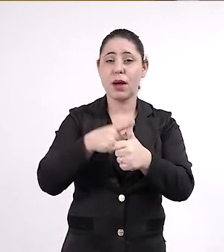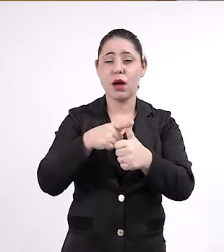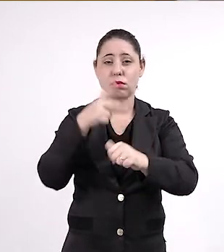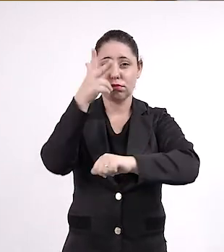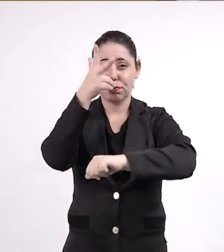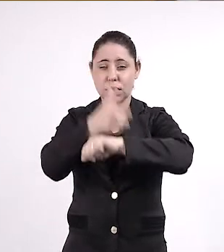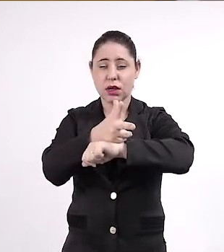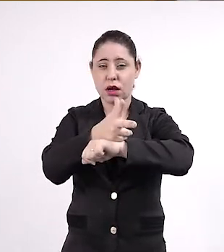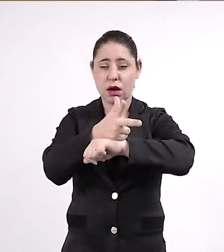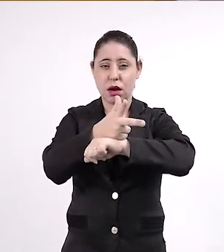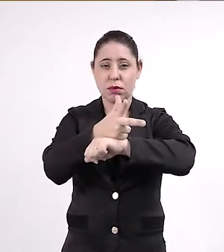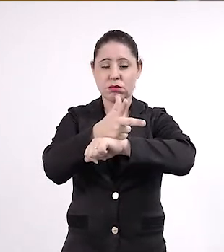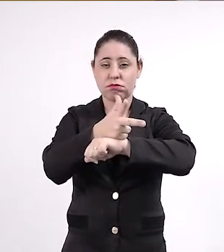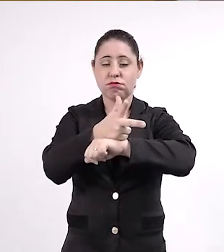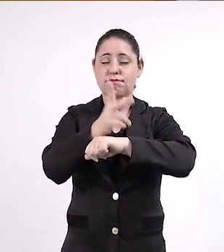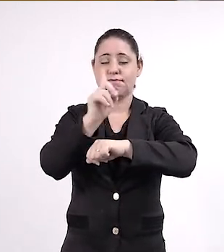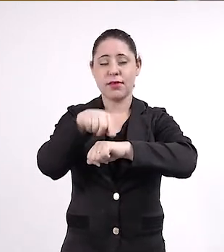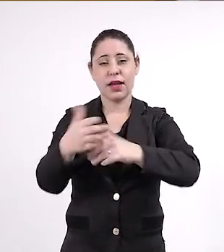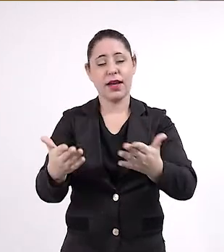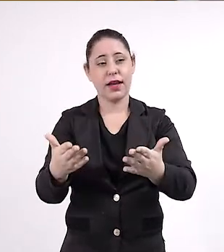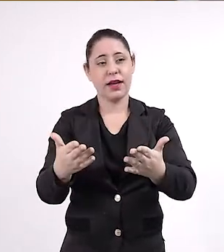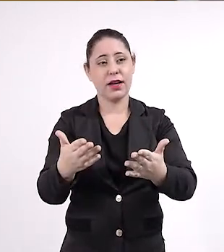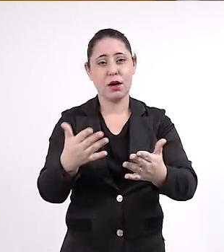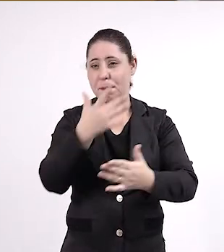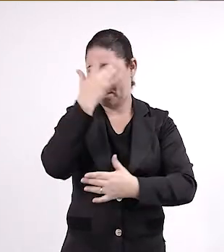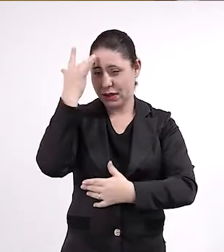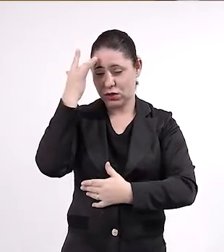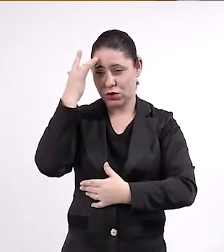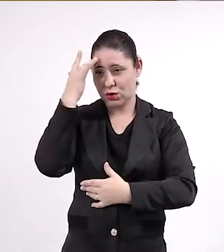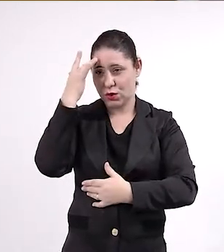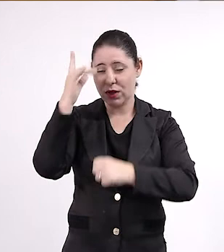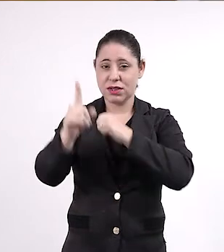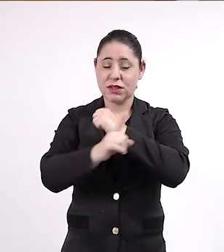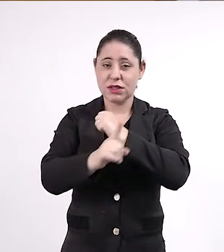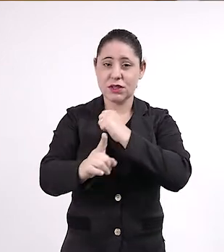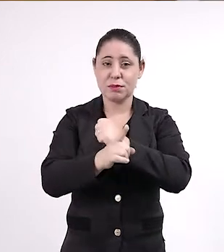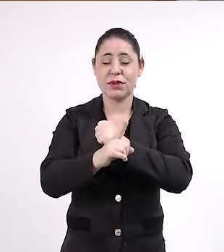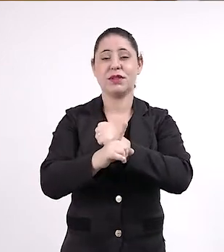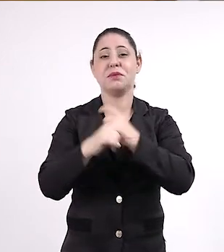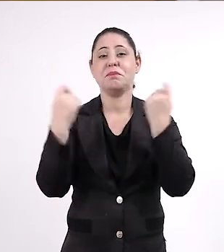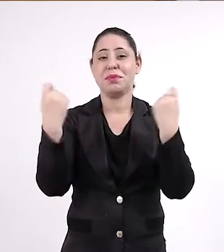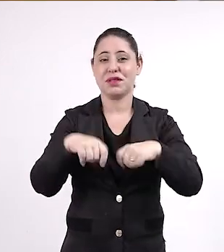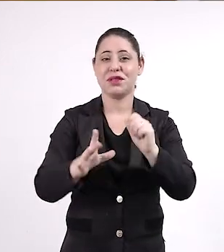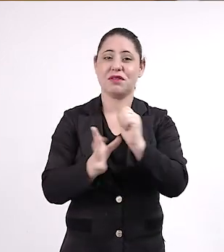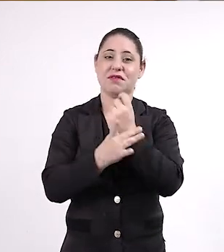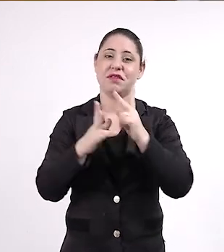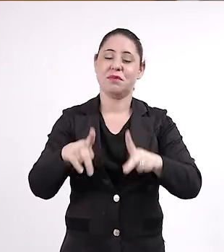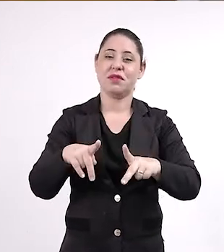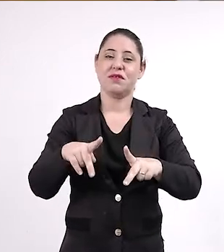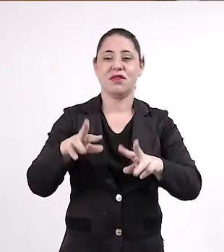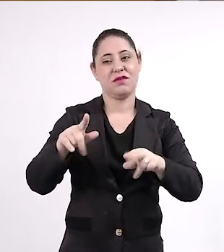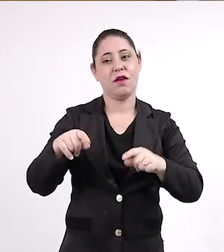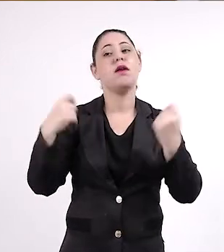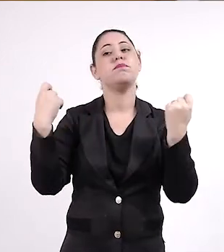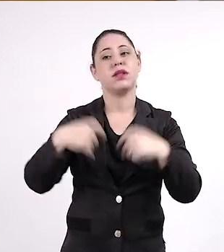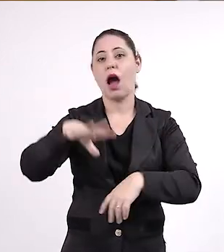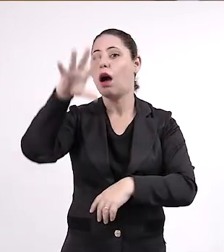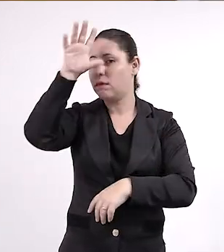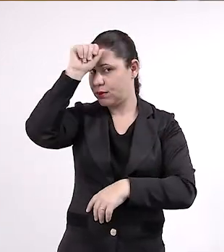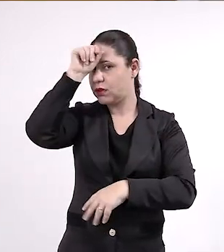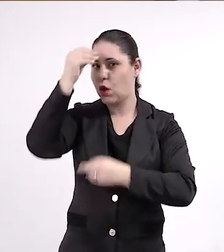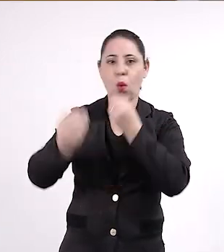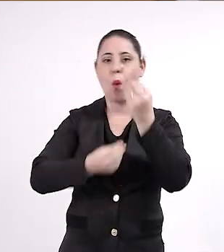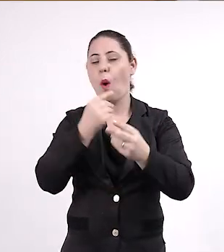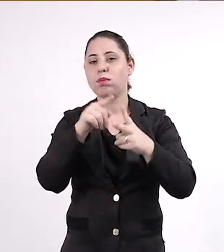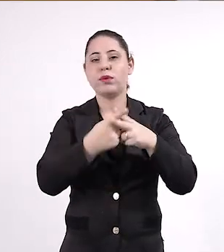o meu primeiro programa gravado por videoconferência, então os assistidos da Defensoria não vai ser diferente, né? Eles vão ter que